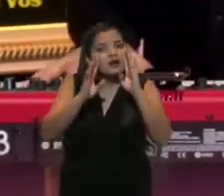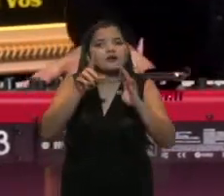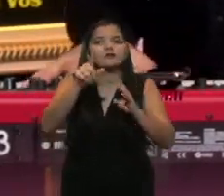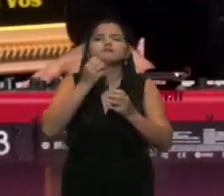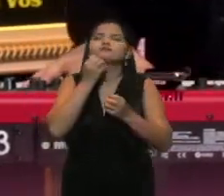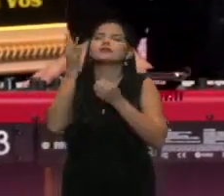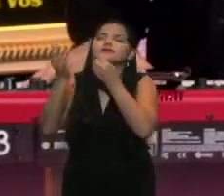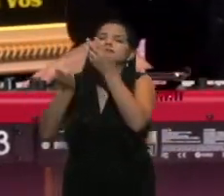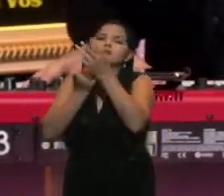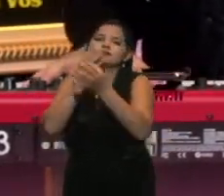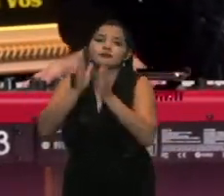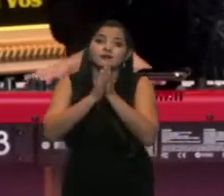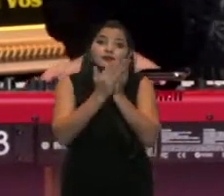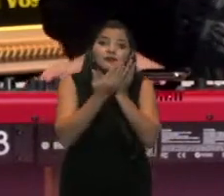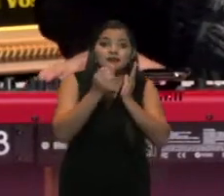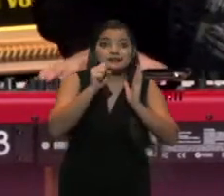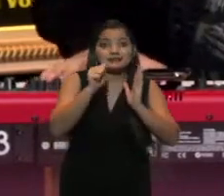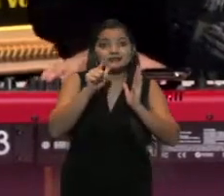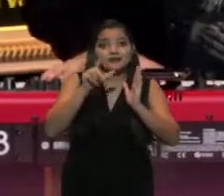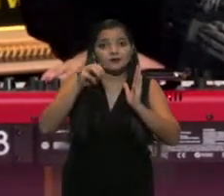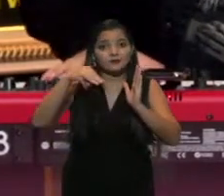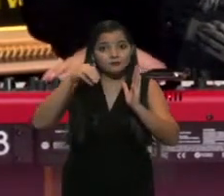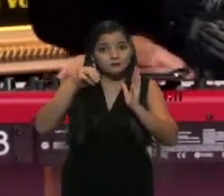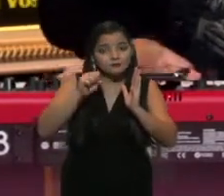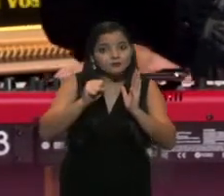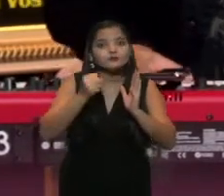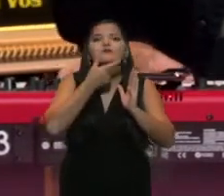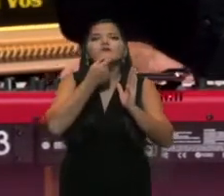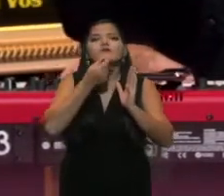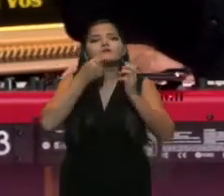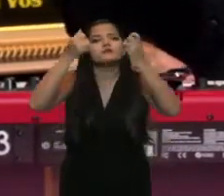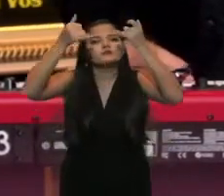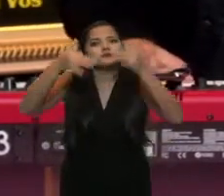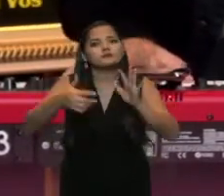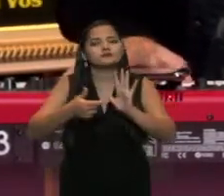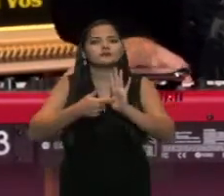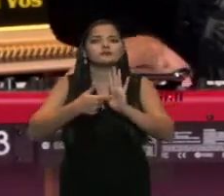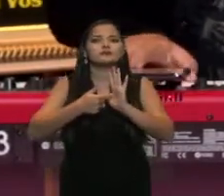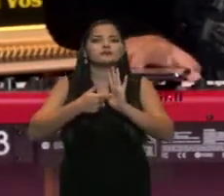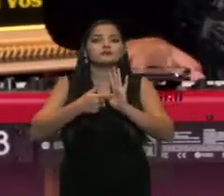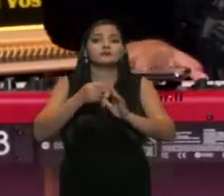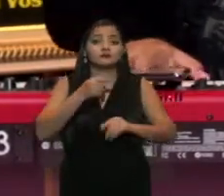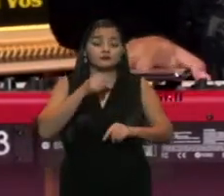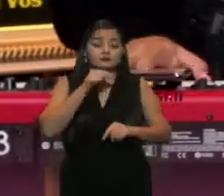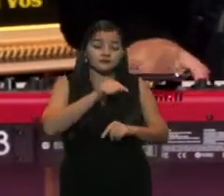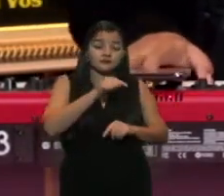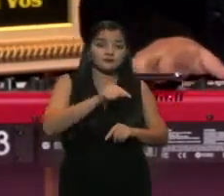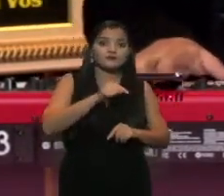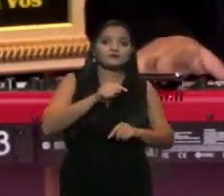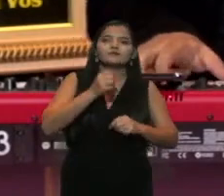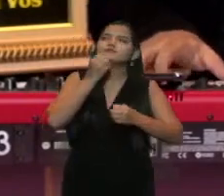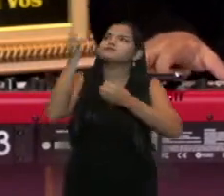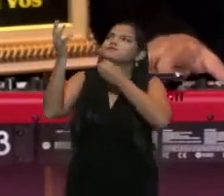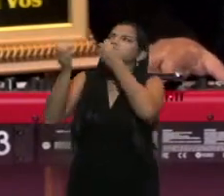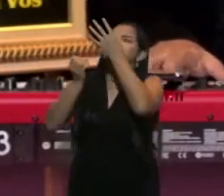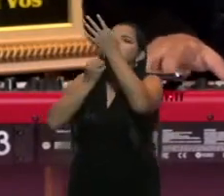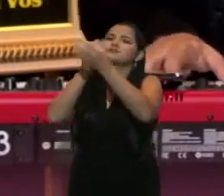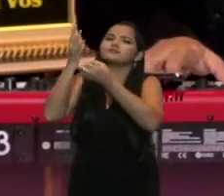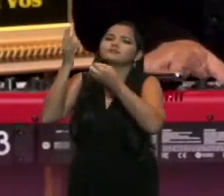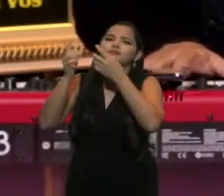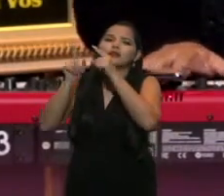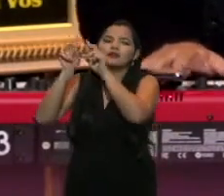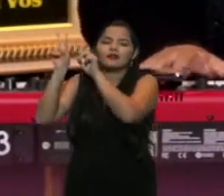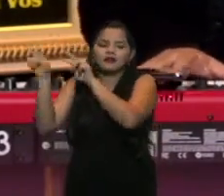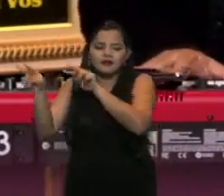que o infeliz gritou a Deus e foi ouvido. O Senhor se inclinou para ouvir